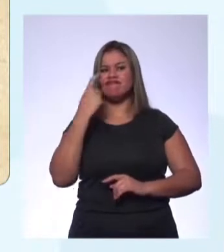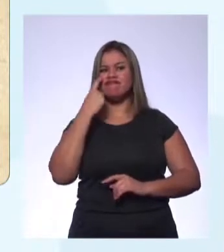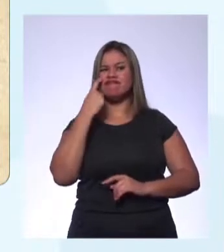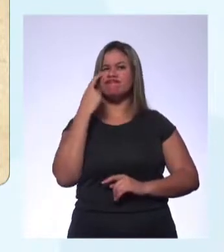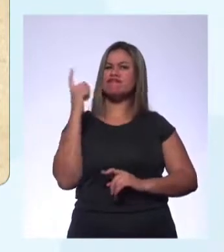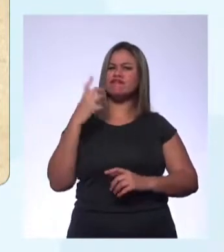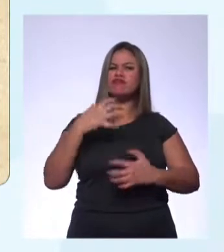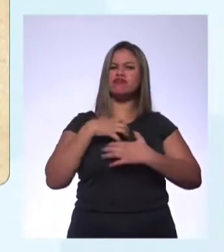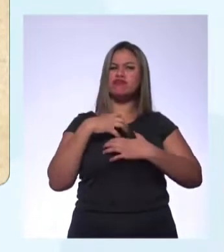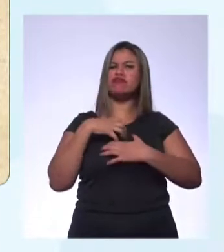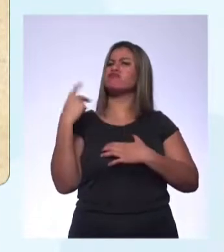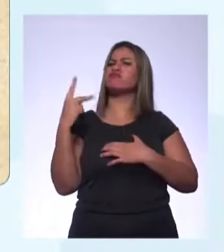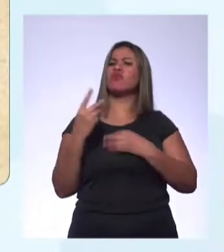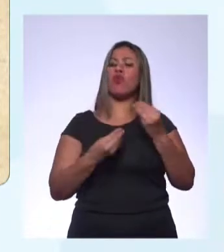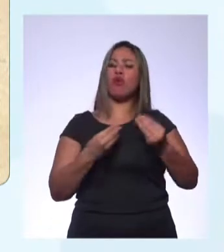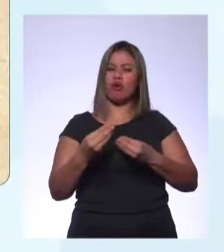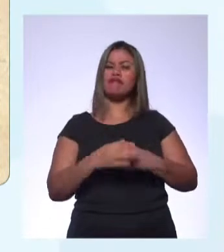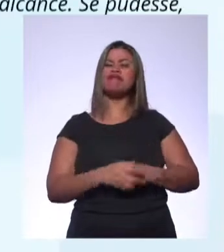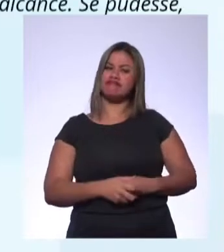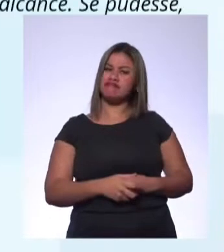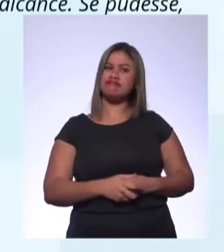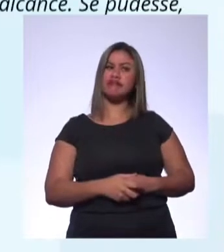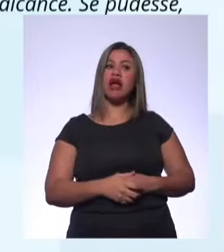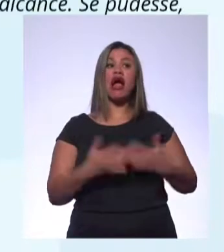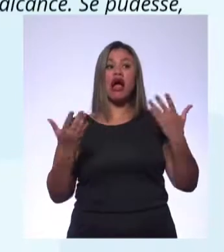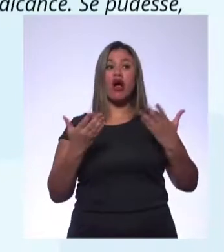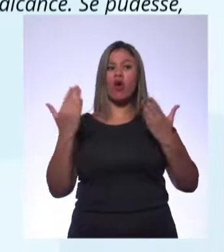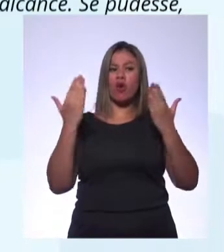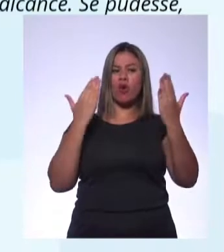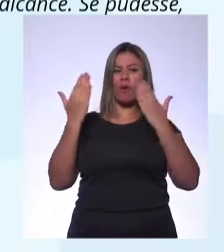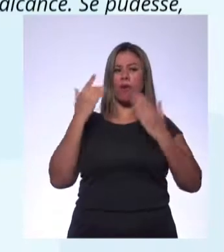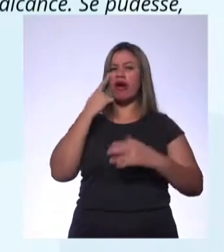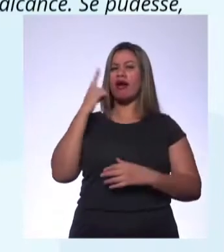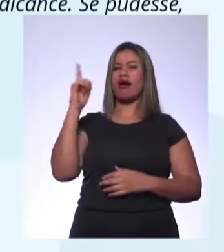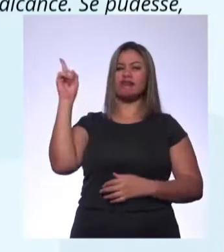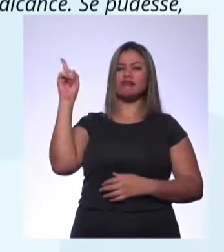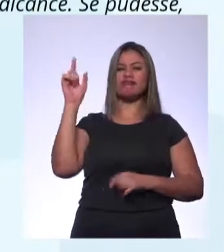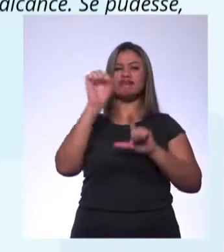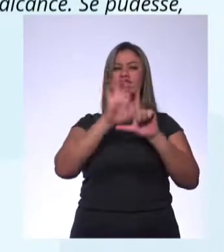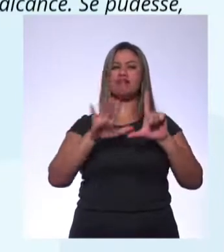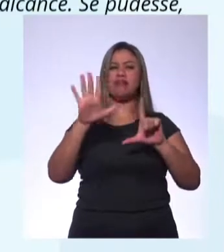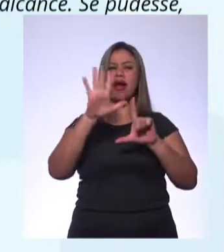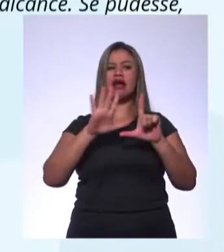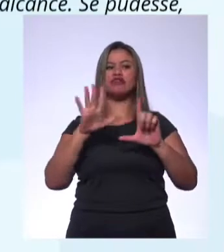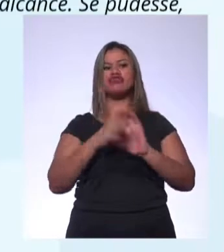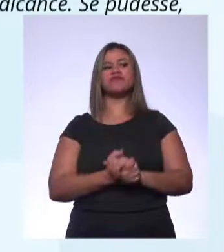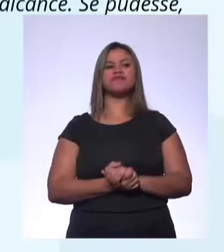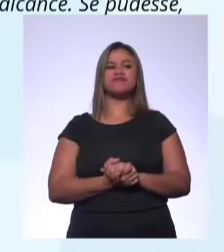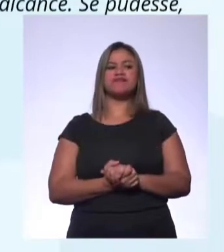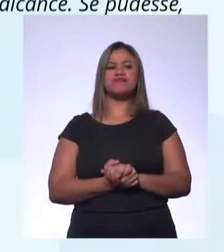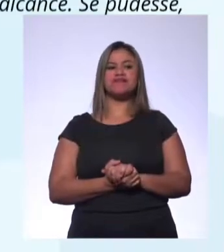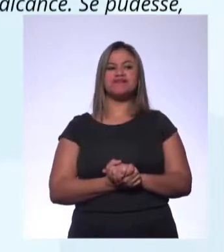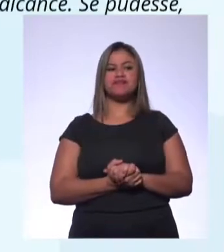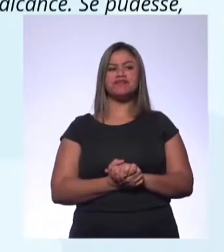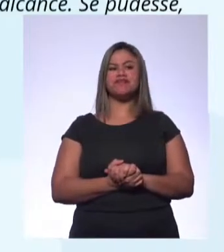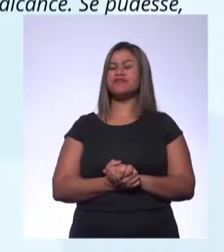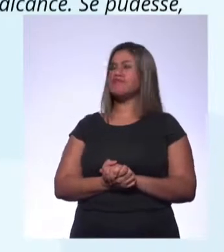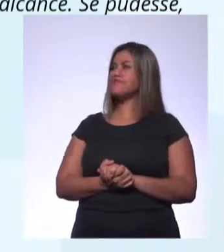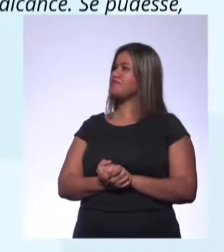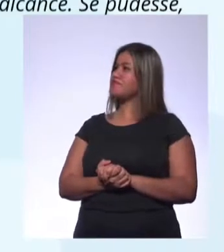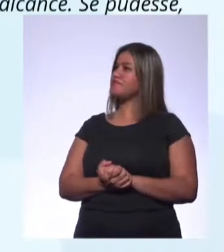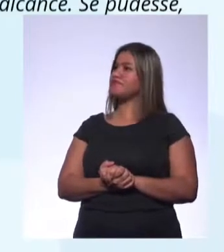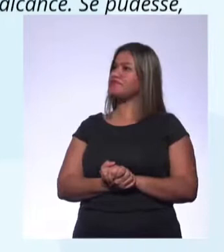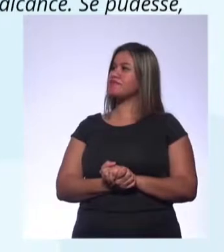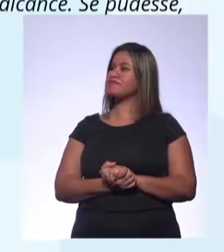sentido desta fala. Agora comparem com esta imagem. Essa imagem traz